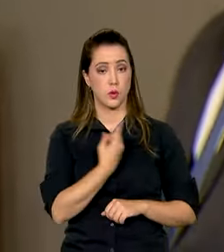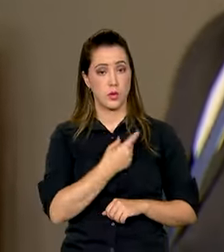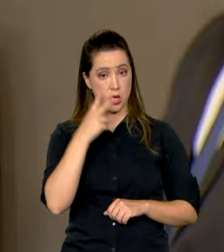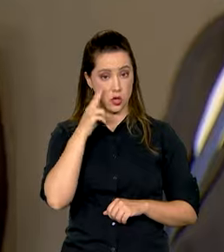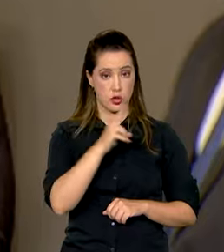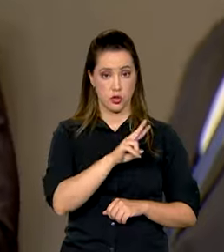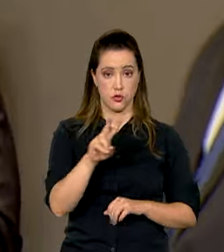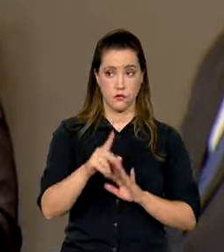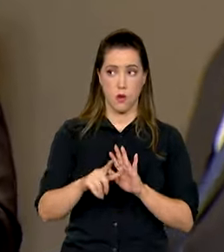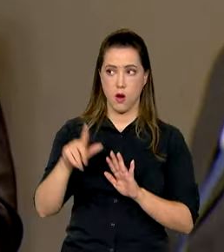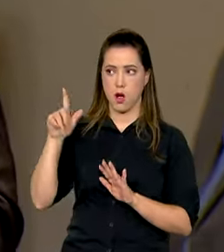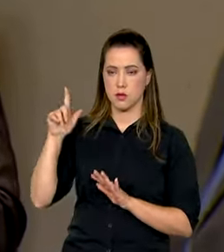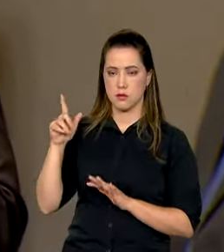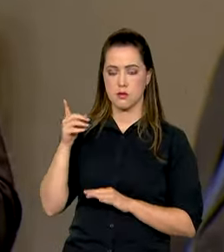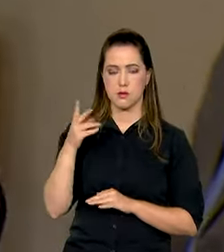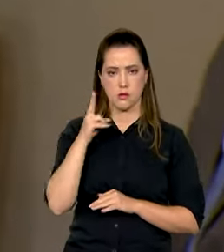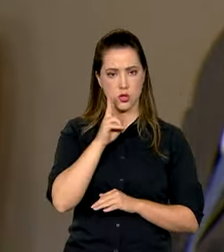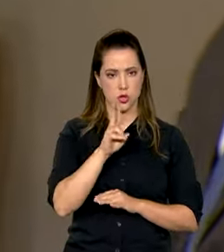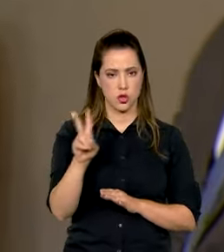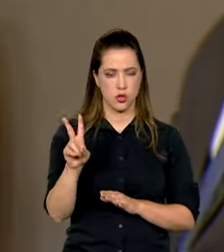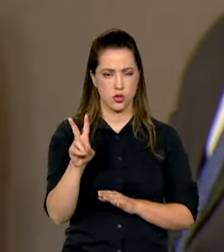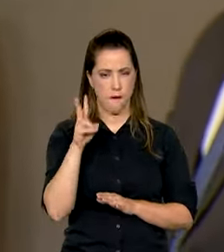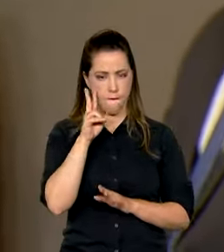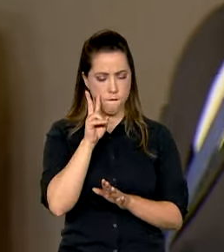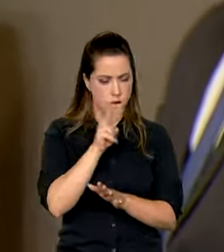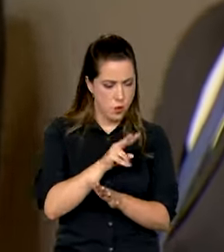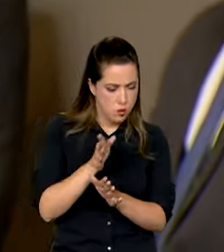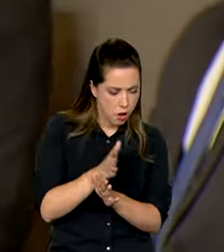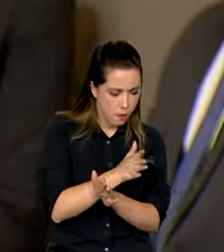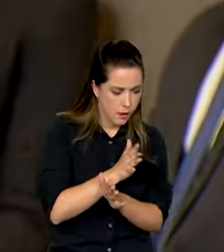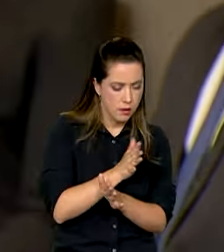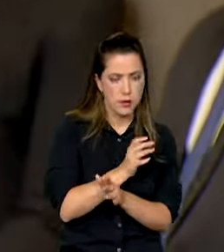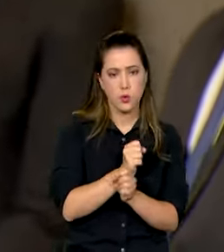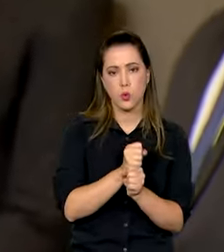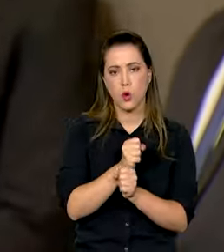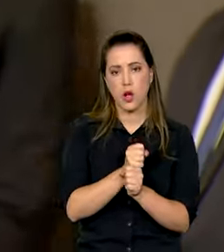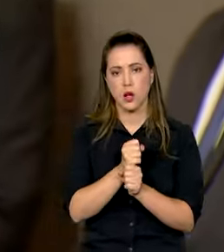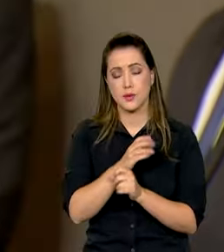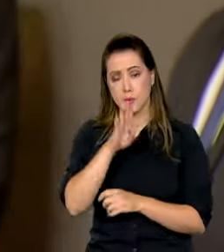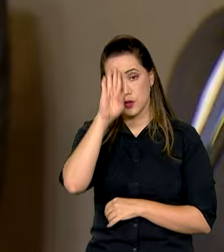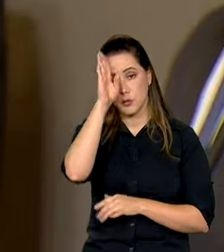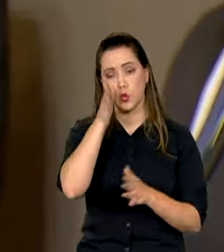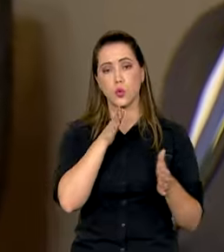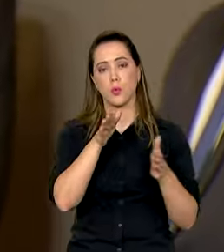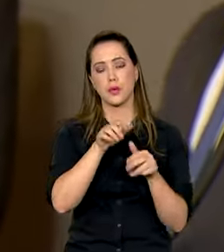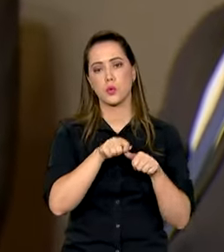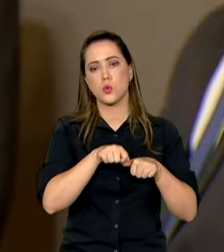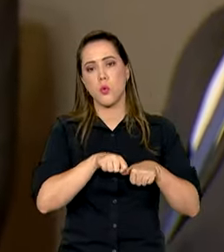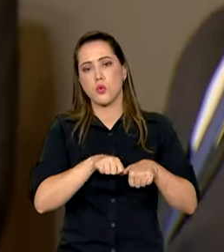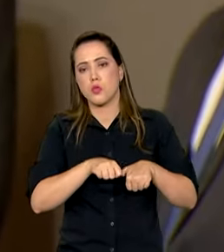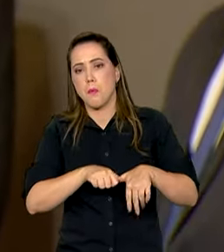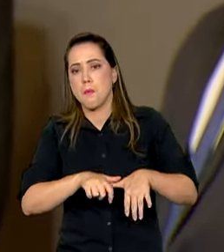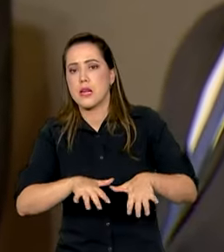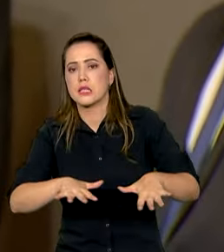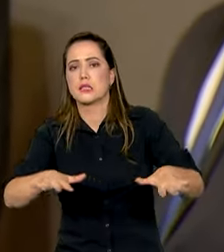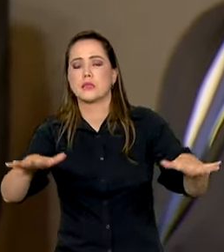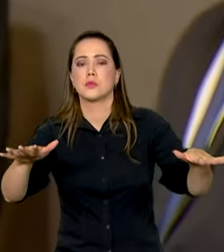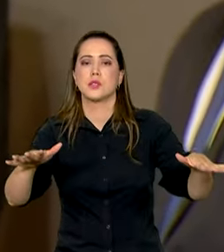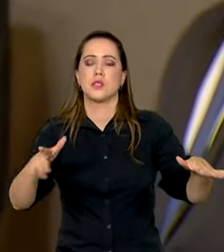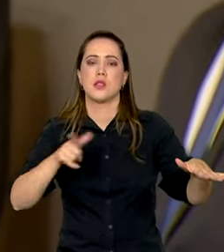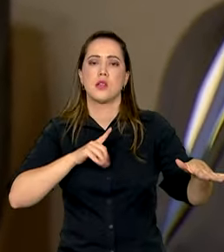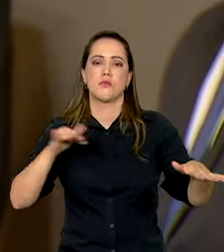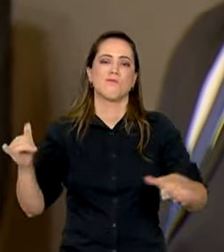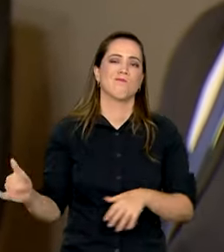viu acontecer nos últimos anos no país, principalmente por conta de uma pandemia, e a gente deu esse azar